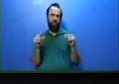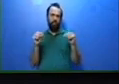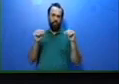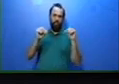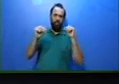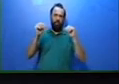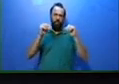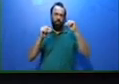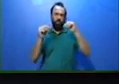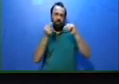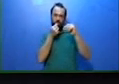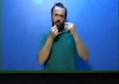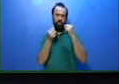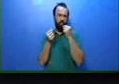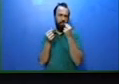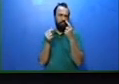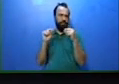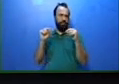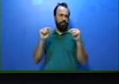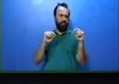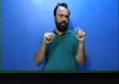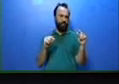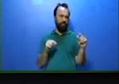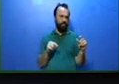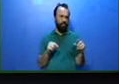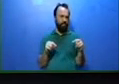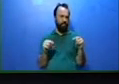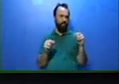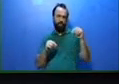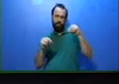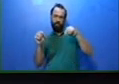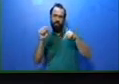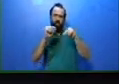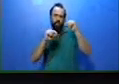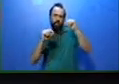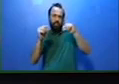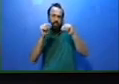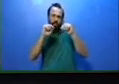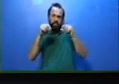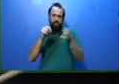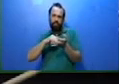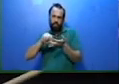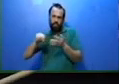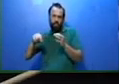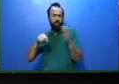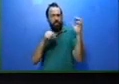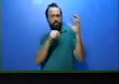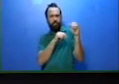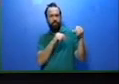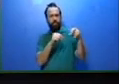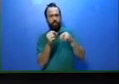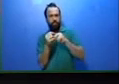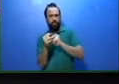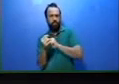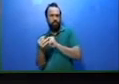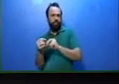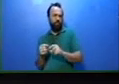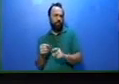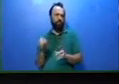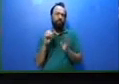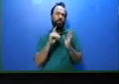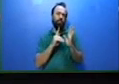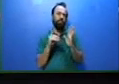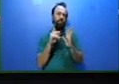né? Olha só, que interessante. Pegou o lápis, será que ela saiu escrevendo alguma coisa? Ou fizeram